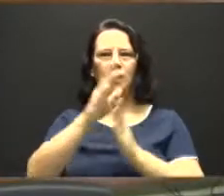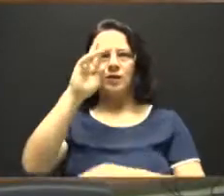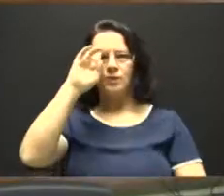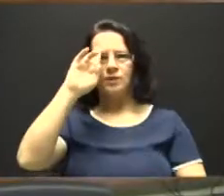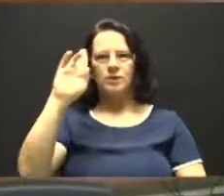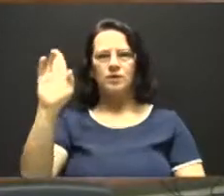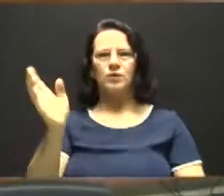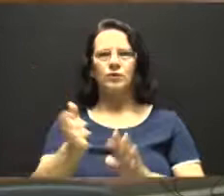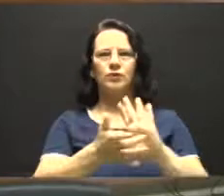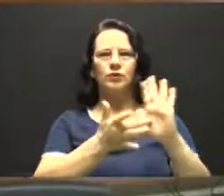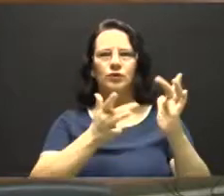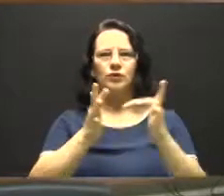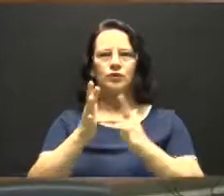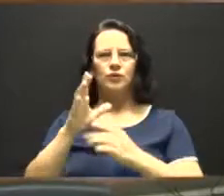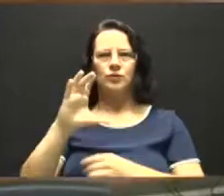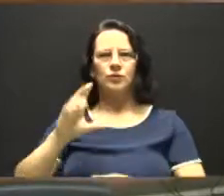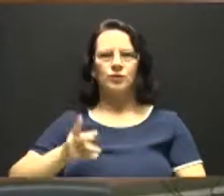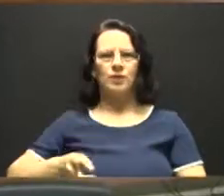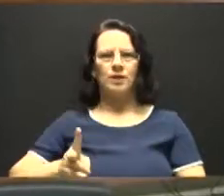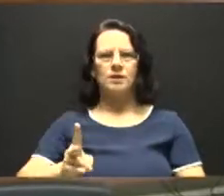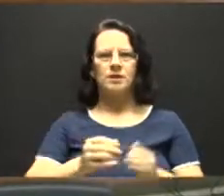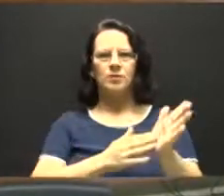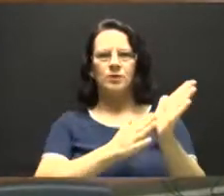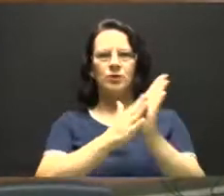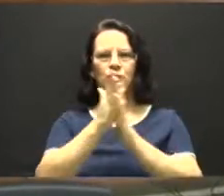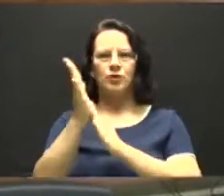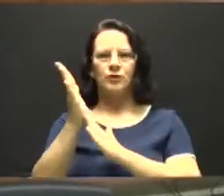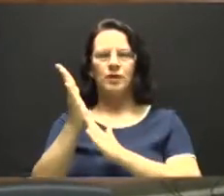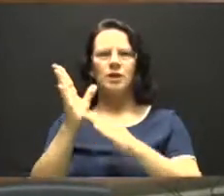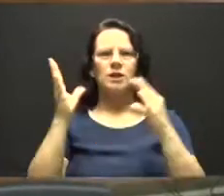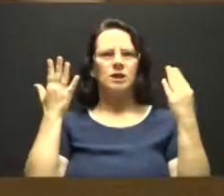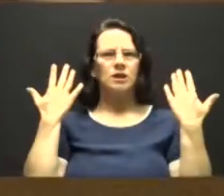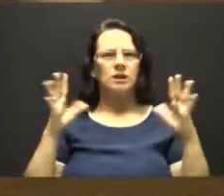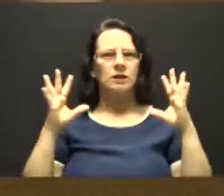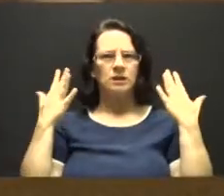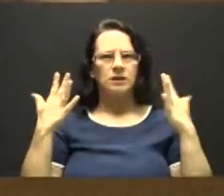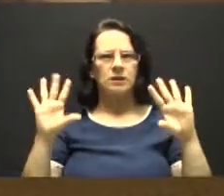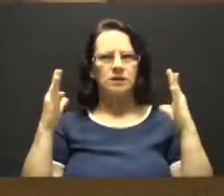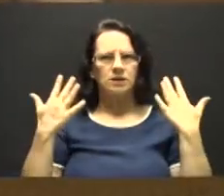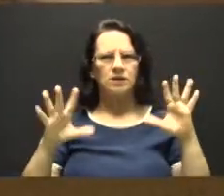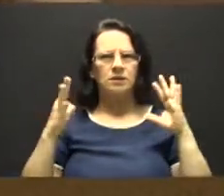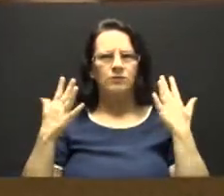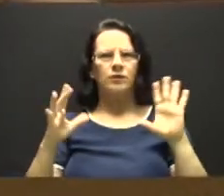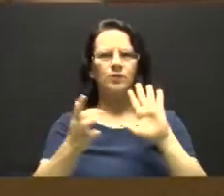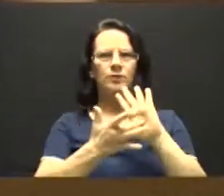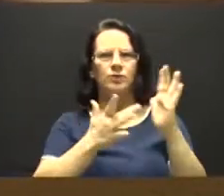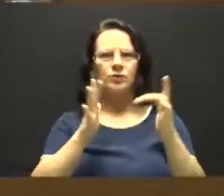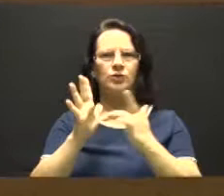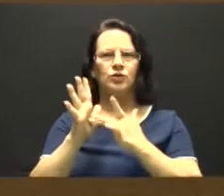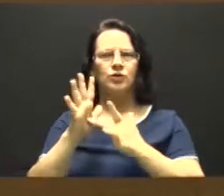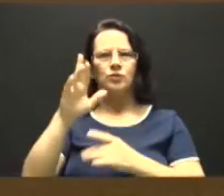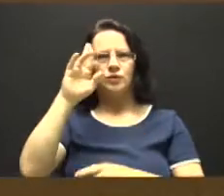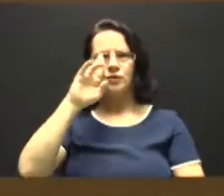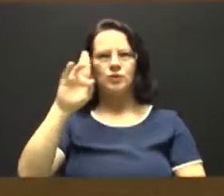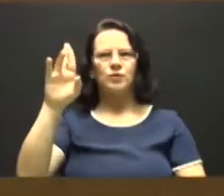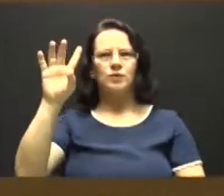cristo para sempre seja quero pedir uma salva de palmas pra jesus nosso senhor nosso deus